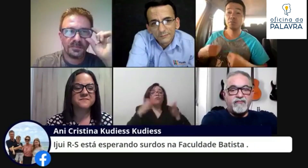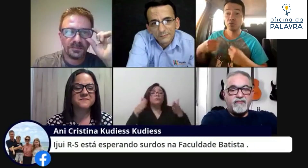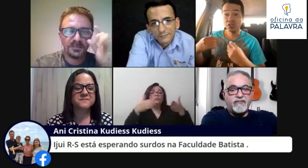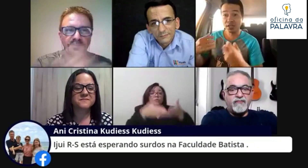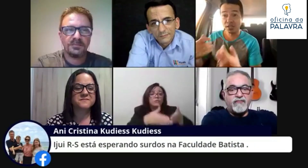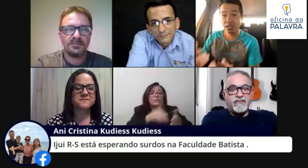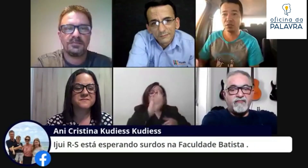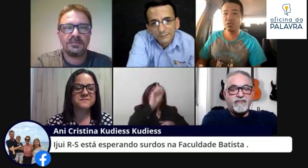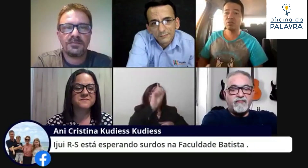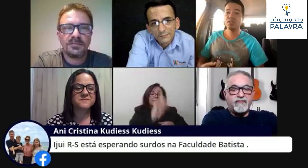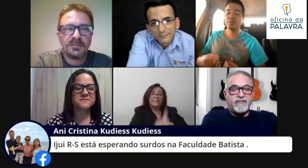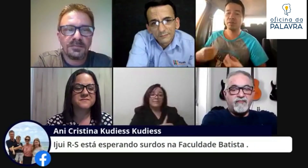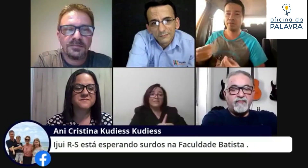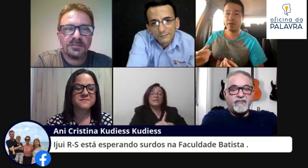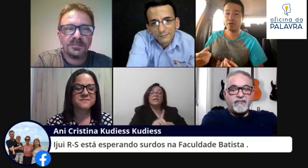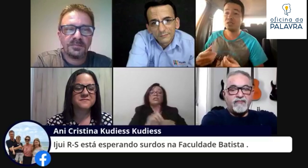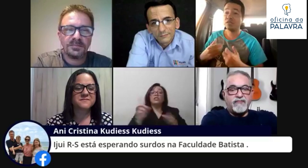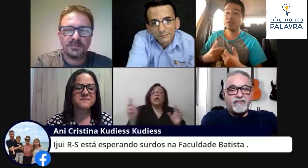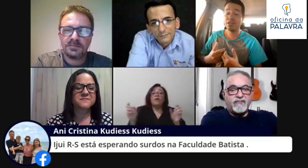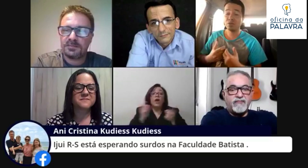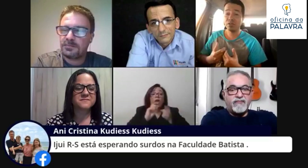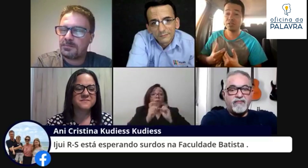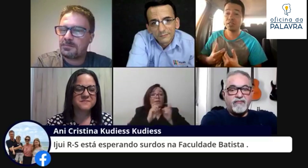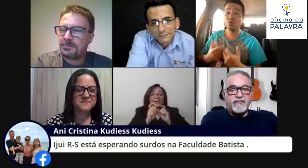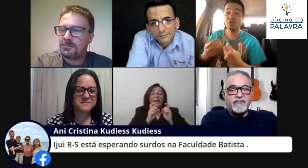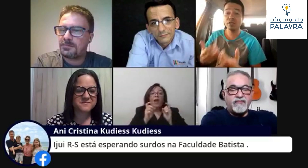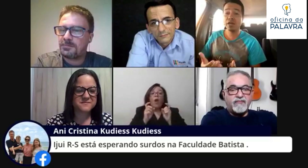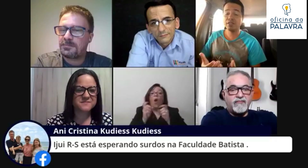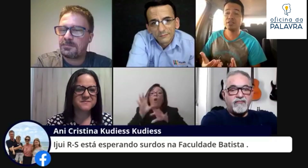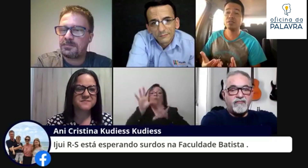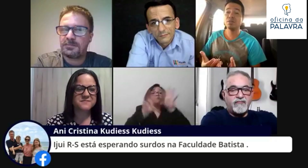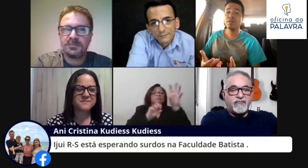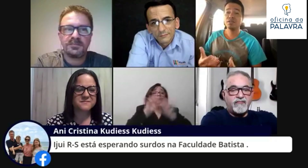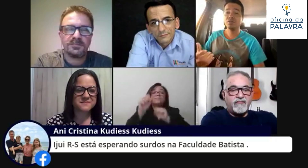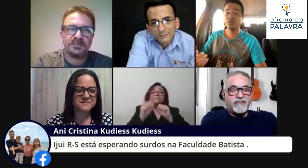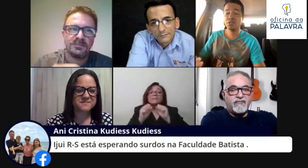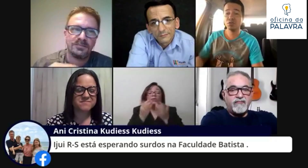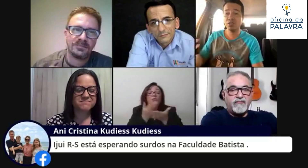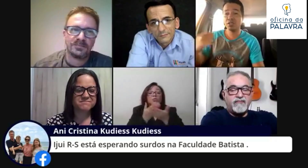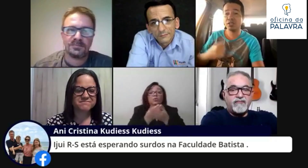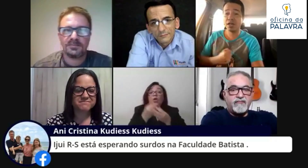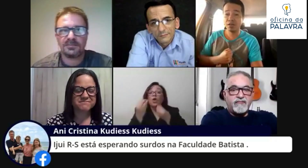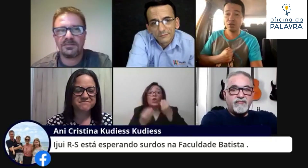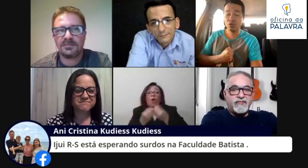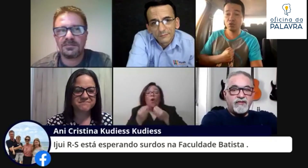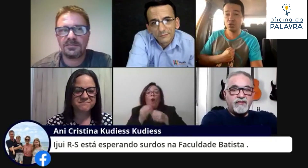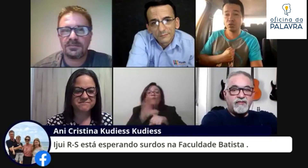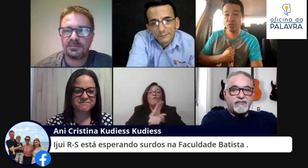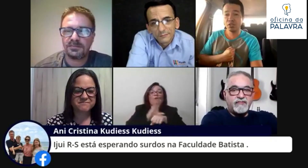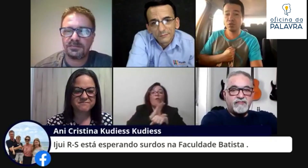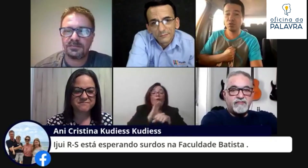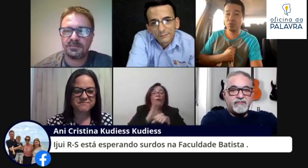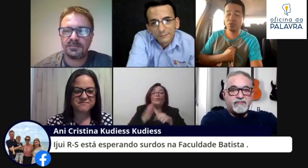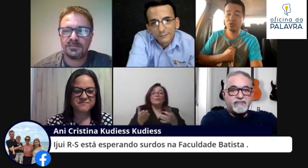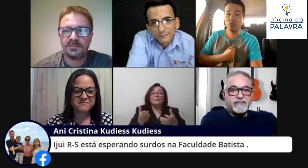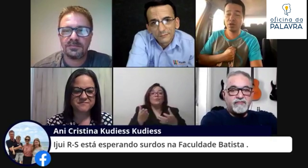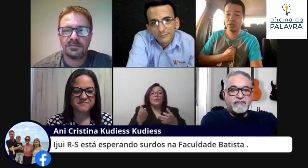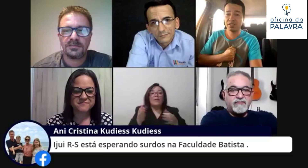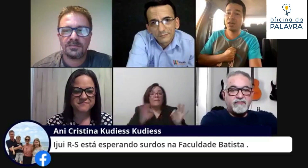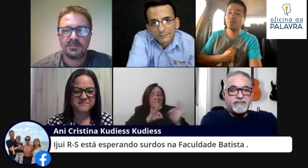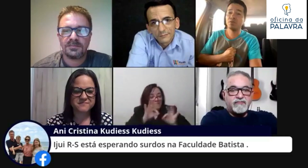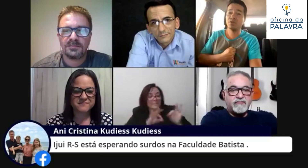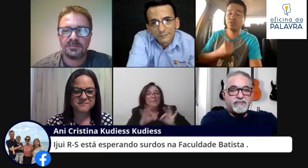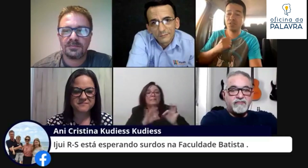reunidas, buscando, então, esse preparo. E ele vai acontecer online. Então, se você se conectar conosco nesse grupo